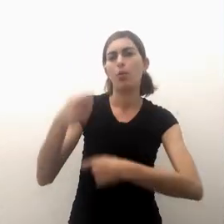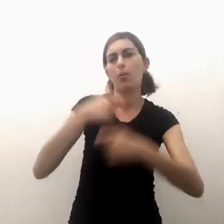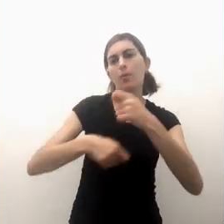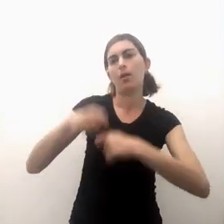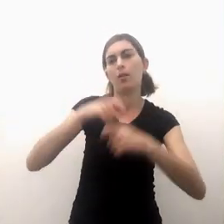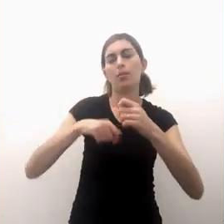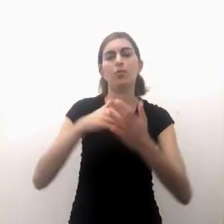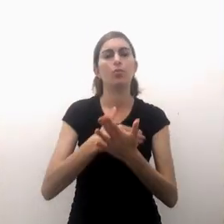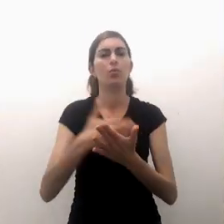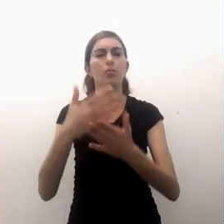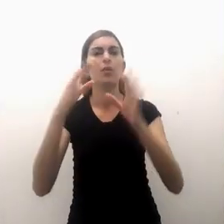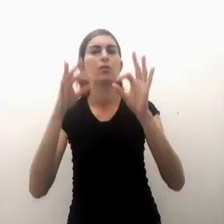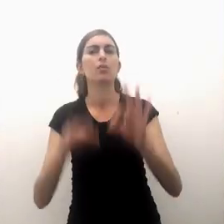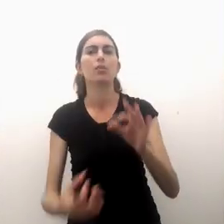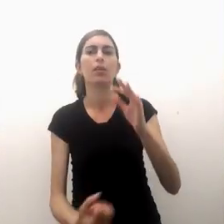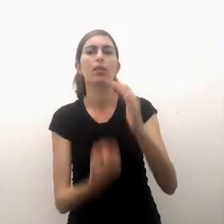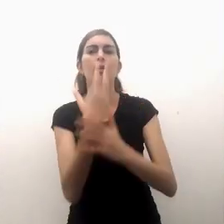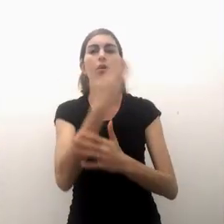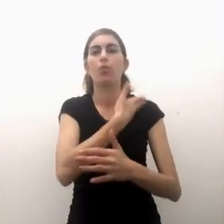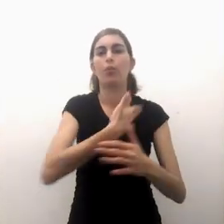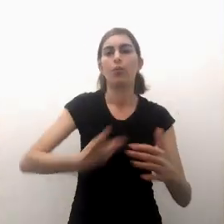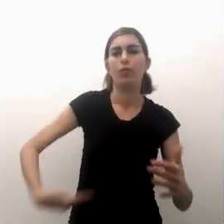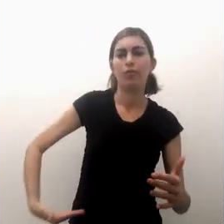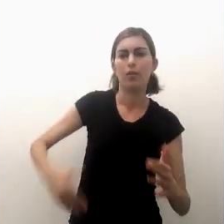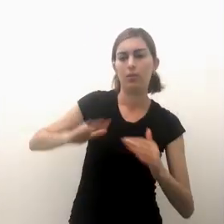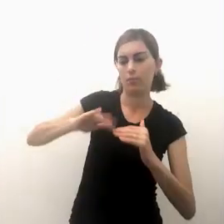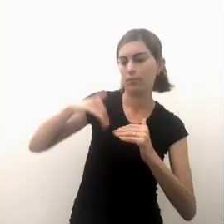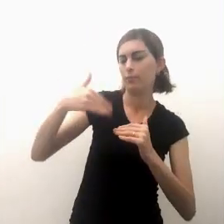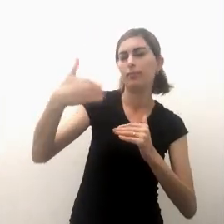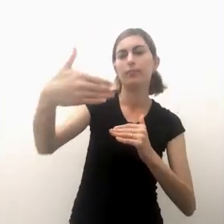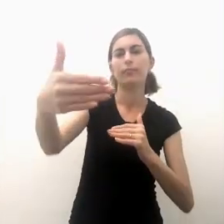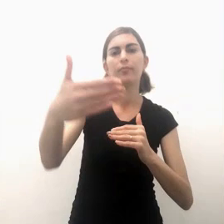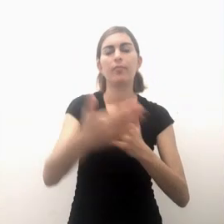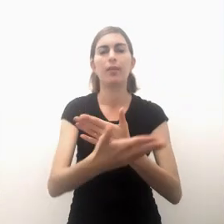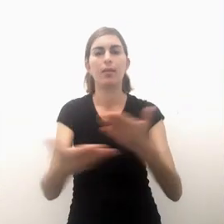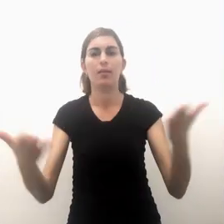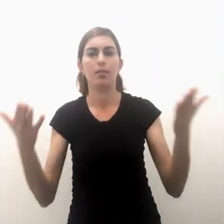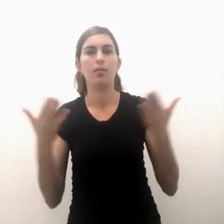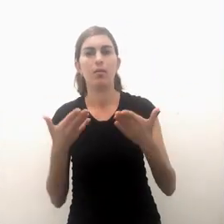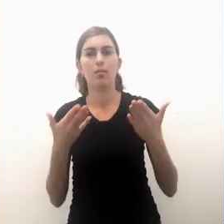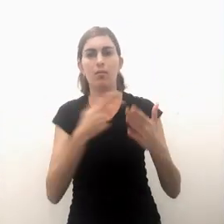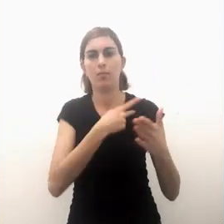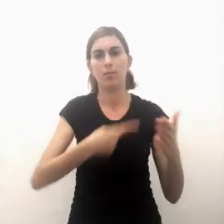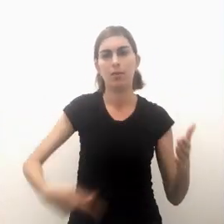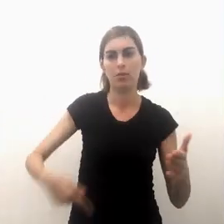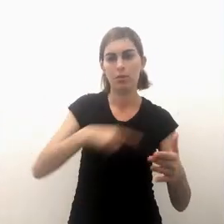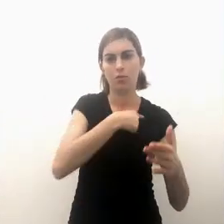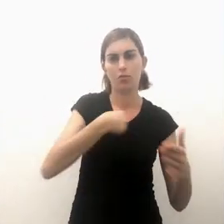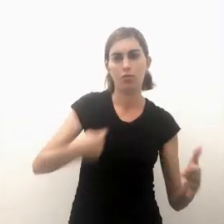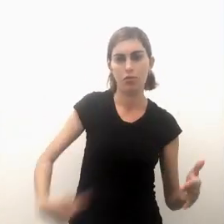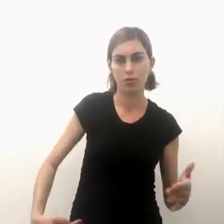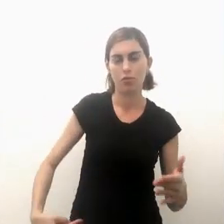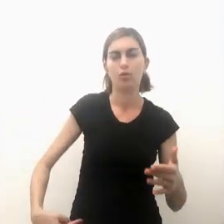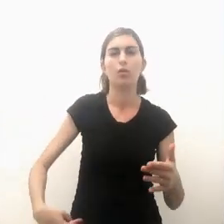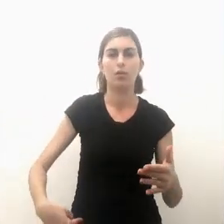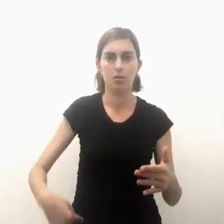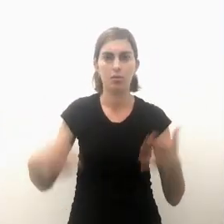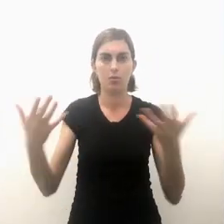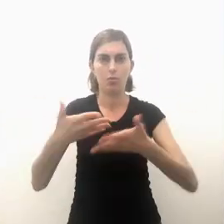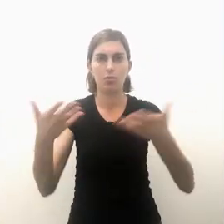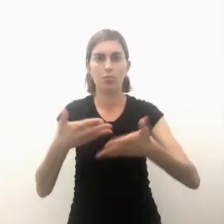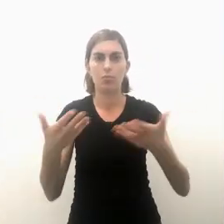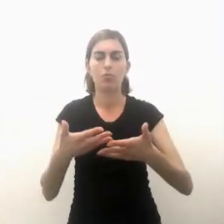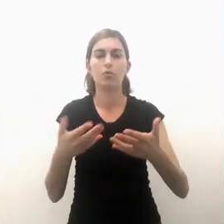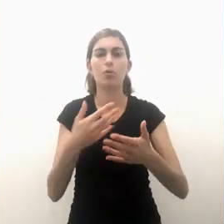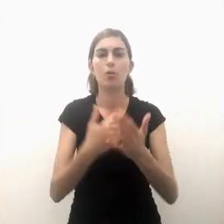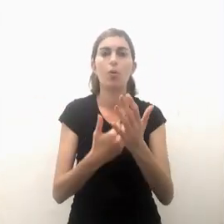comércio vão ser criados nos governos sucessivos, tá? Atualmente, o presidente chinês é o Xi Jinping, tá? O Xi Jinping